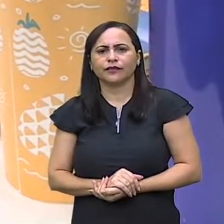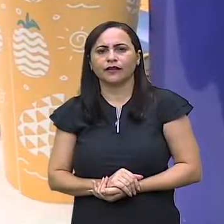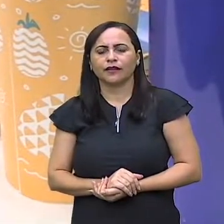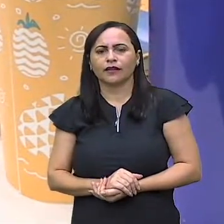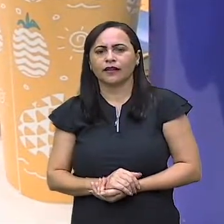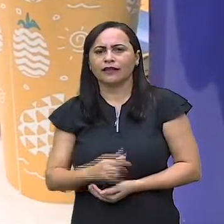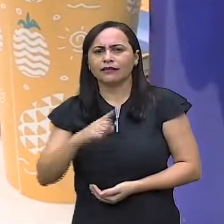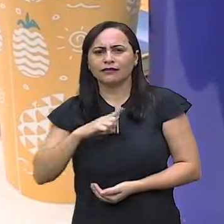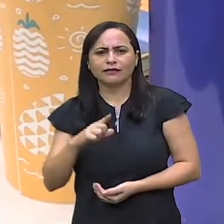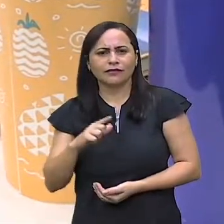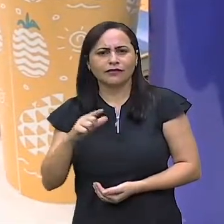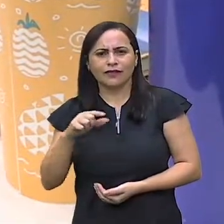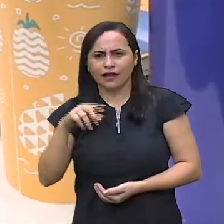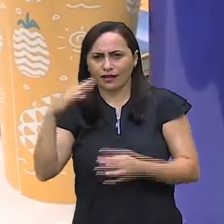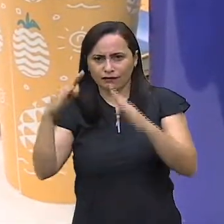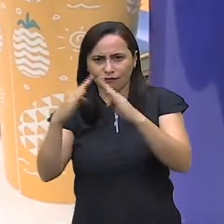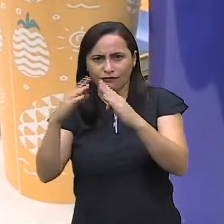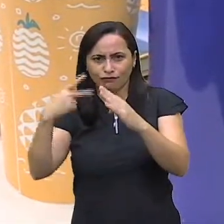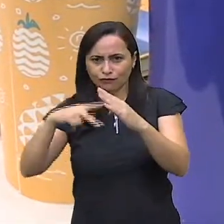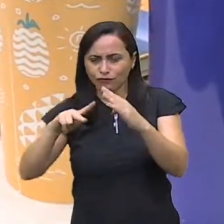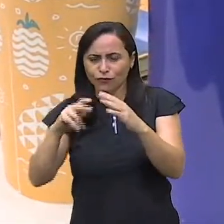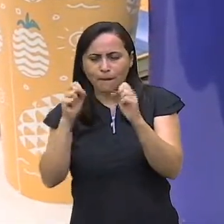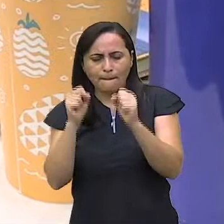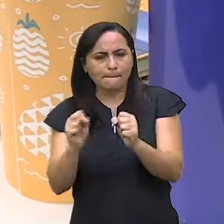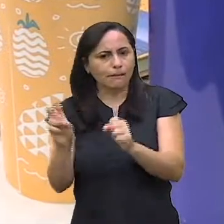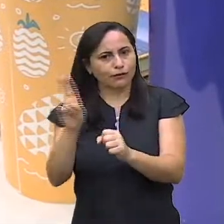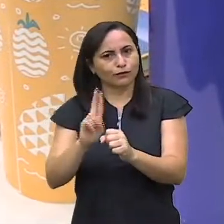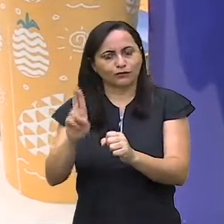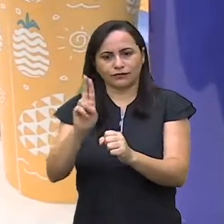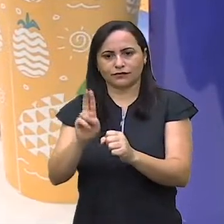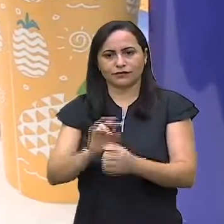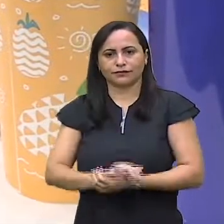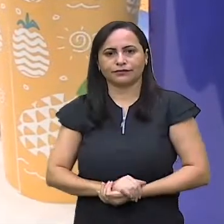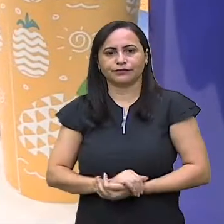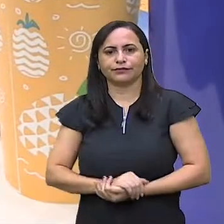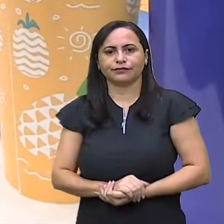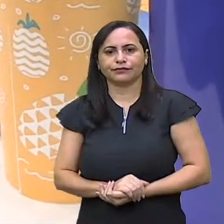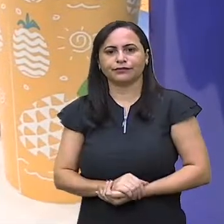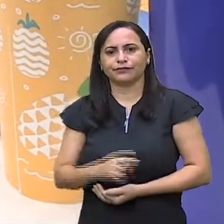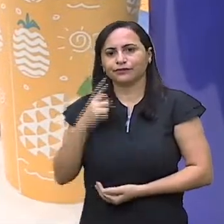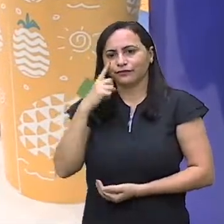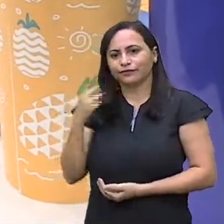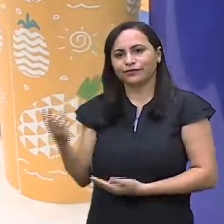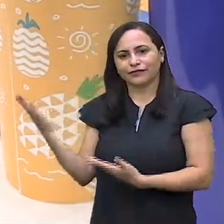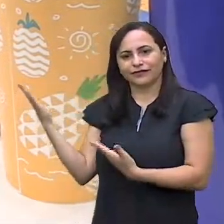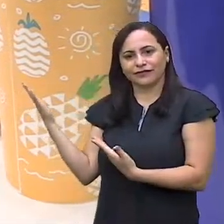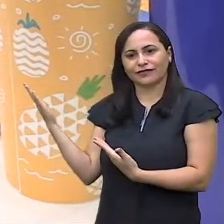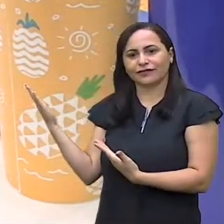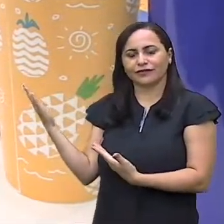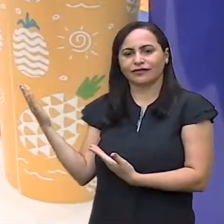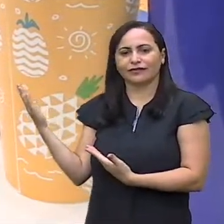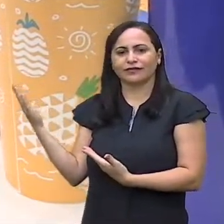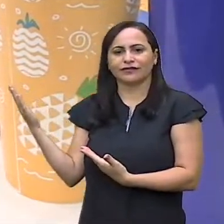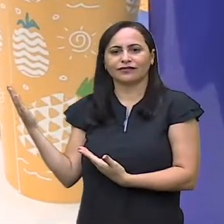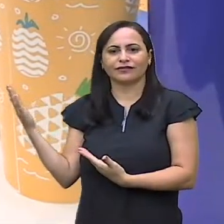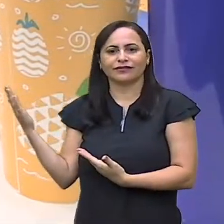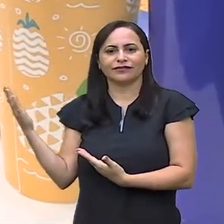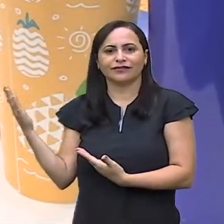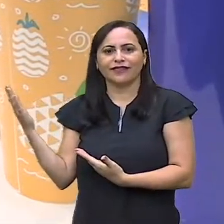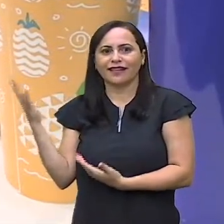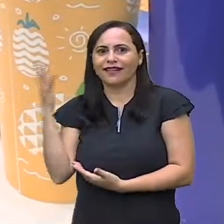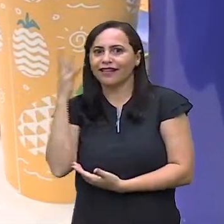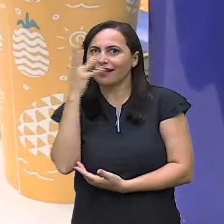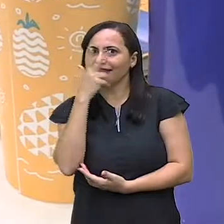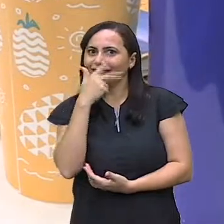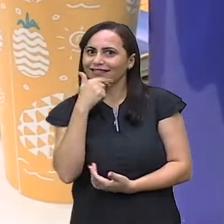na casa de vocês. Prontinho? Tudo prontinho. Olha que legal! Nossa, ficou